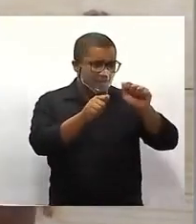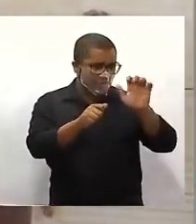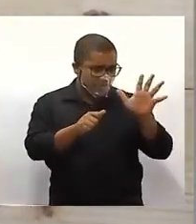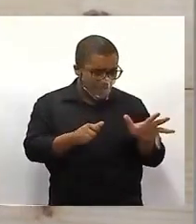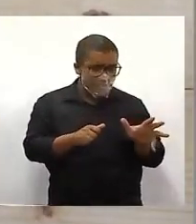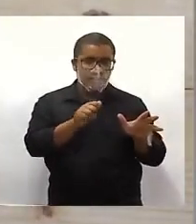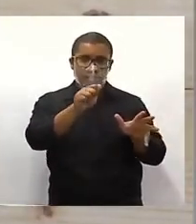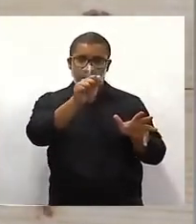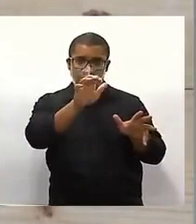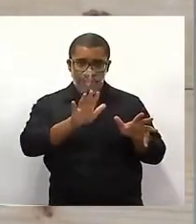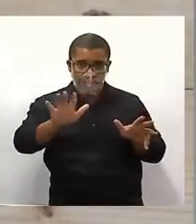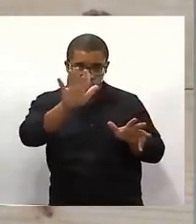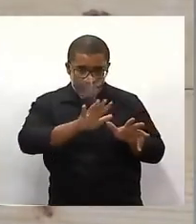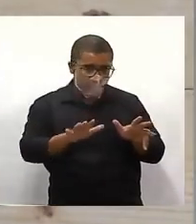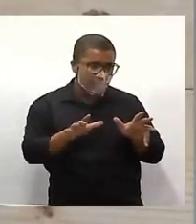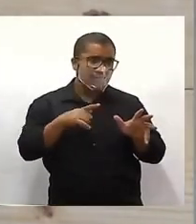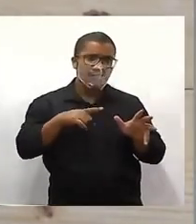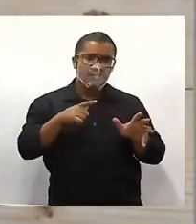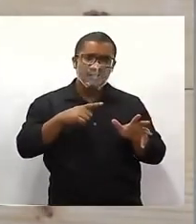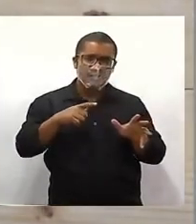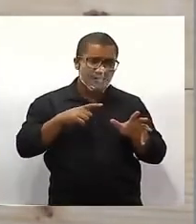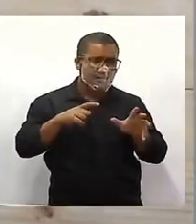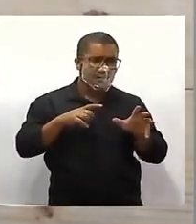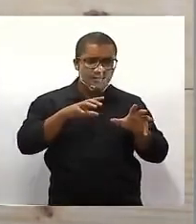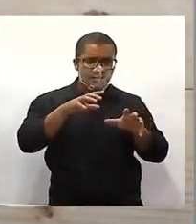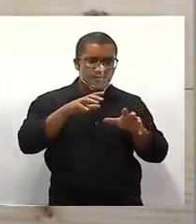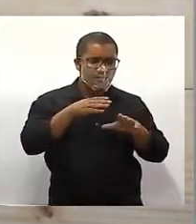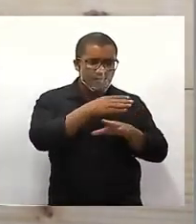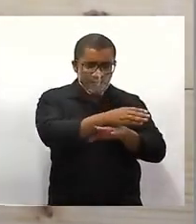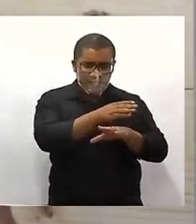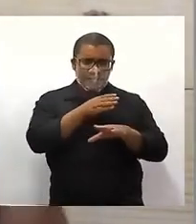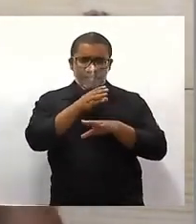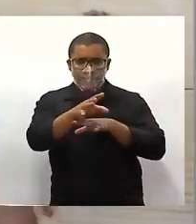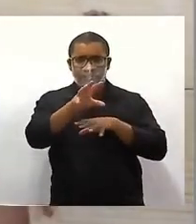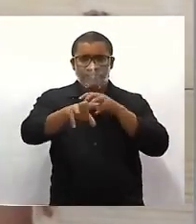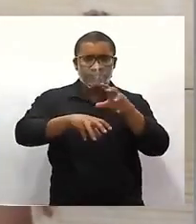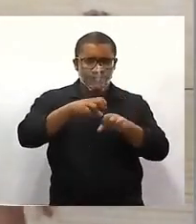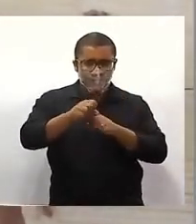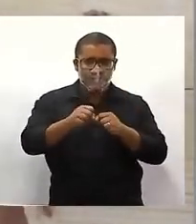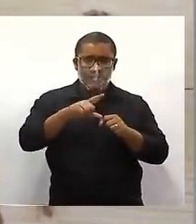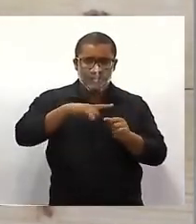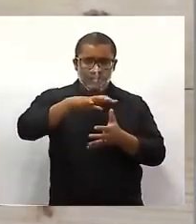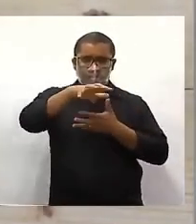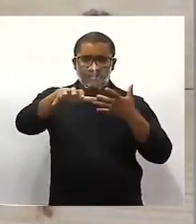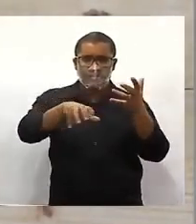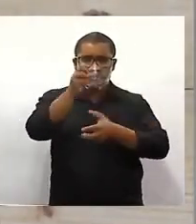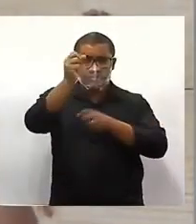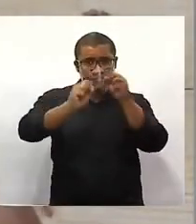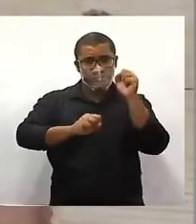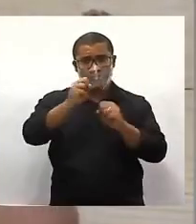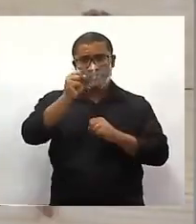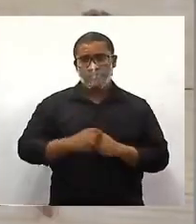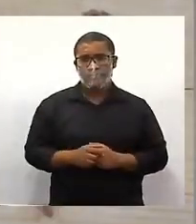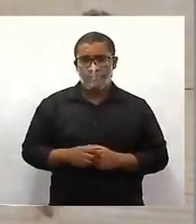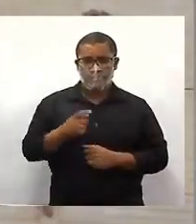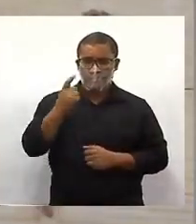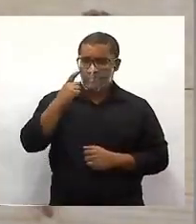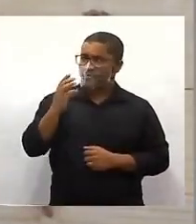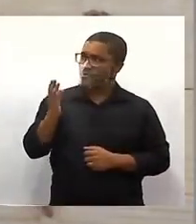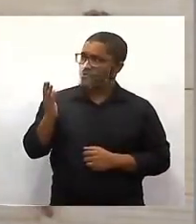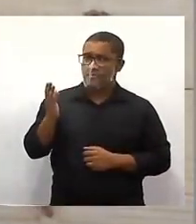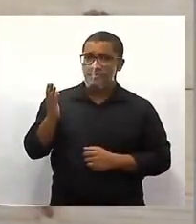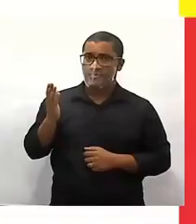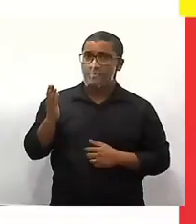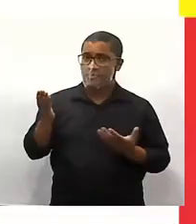recursos minerais para alimentar a segunda Revolução Industrial. Beleza? Vamos lá, hein? Olha lá. Vamos lá. Vai para